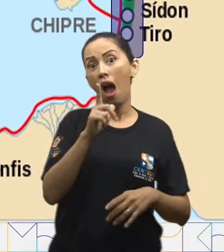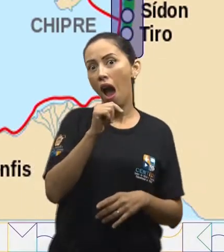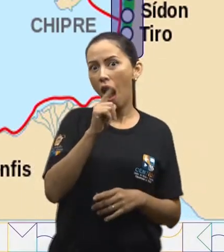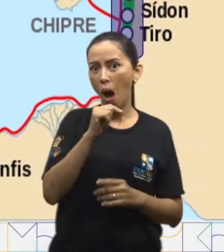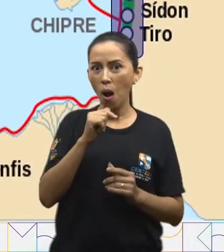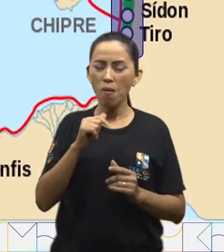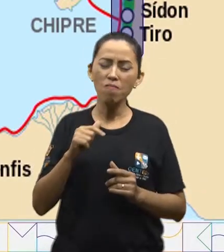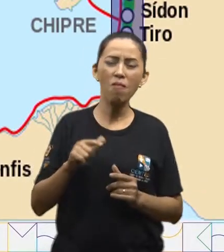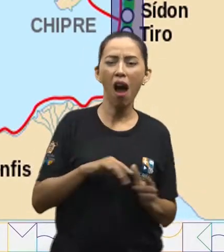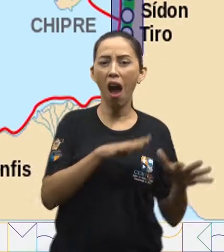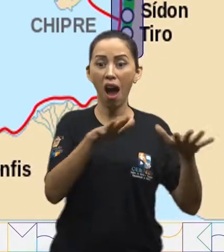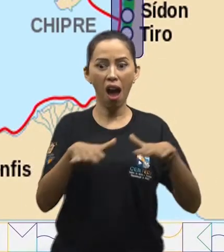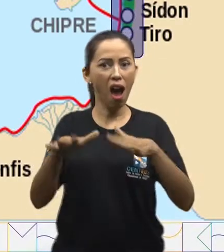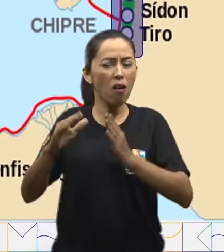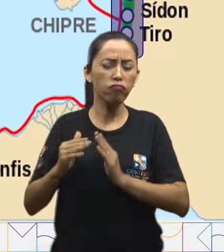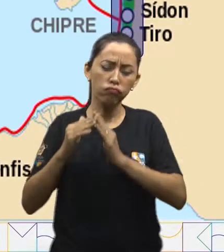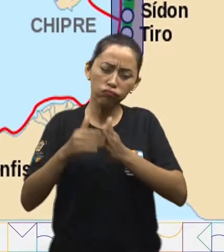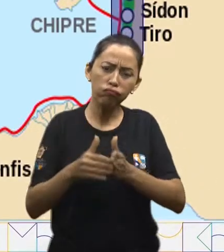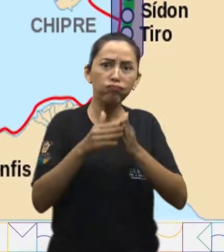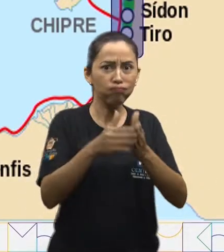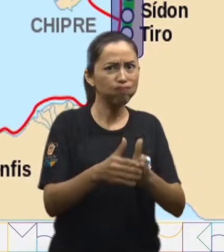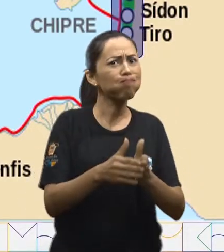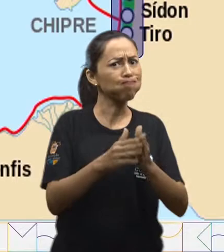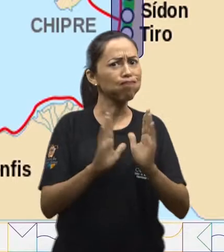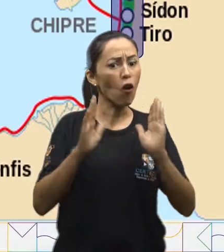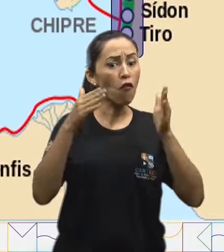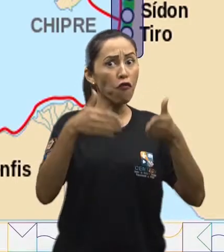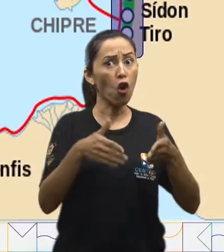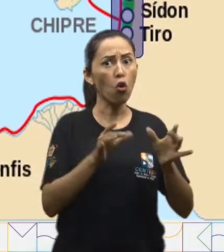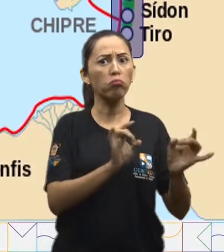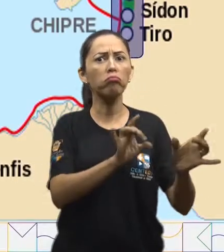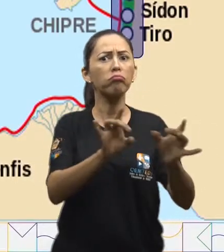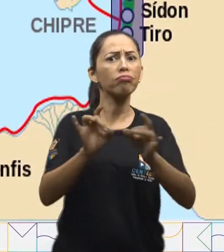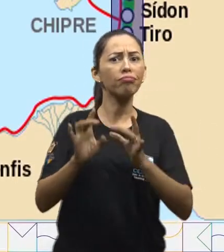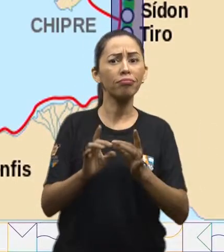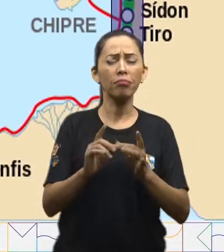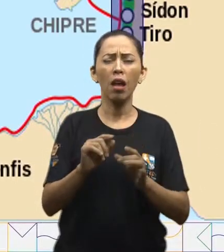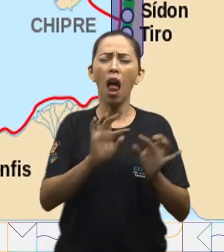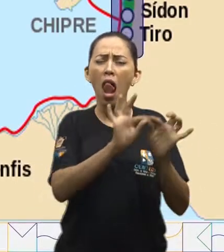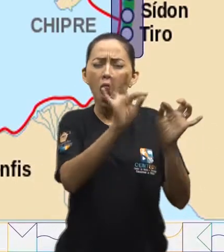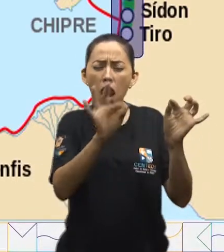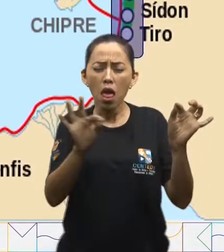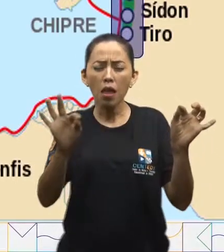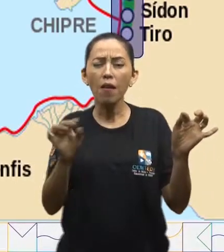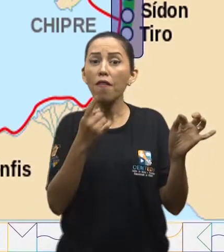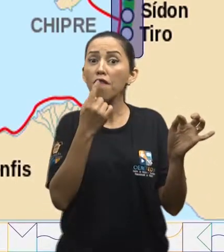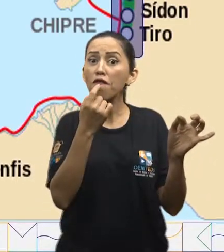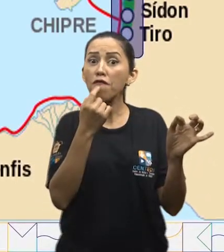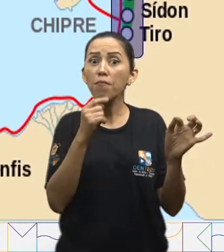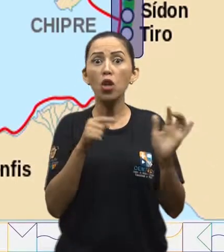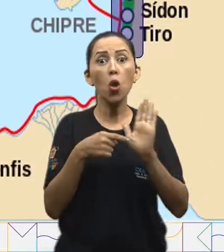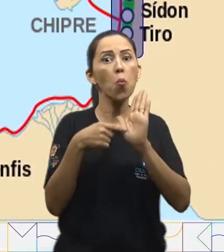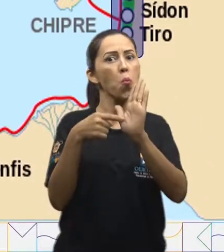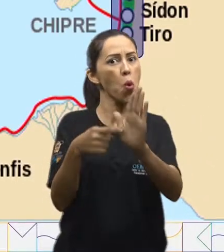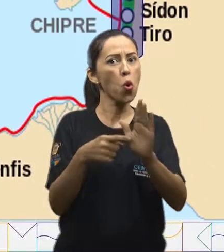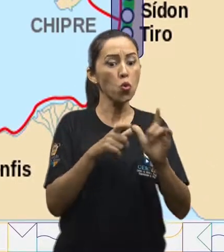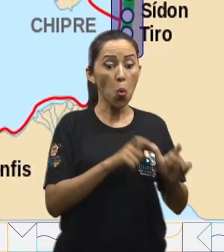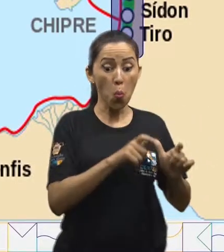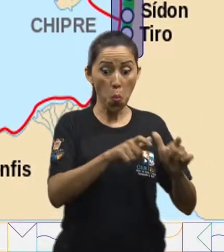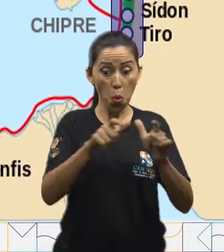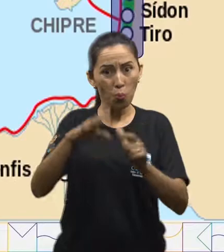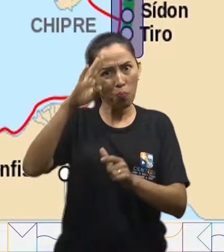Mediterrâneo e se dedicaram ao comércio. Essas linhas vermelhas que vocês estão vendo indicam as rotas comerciais